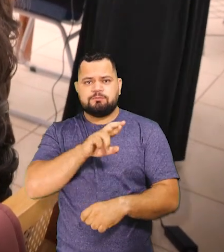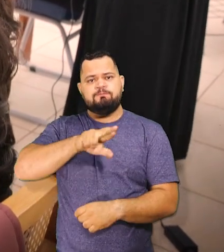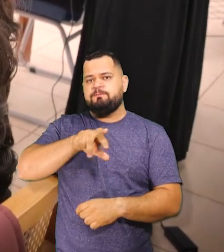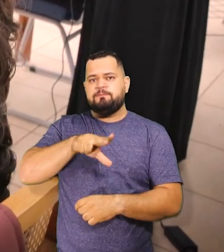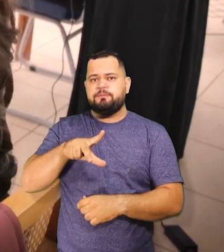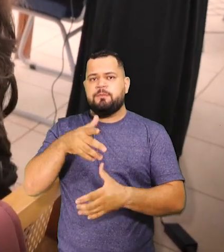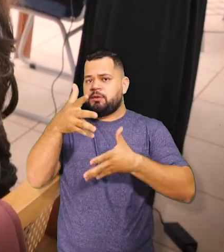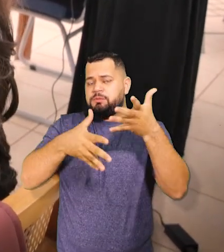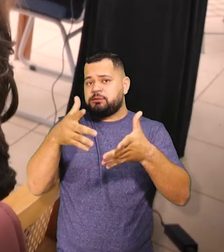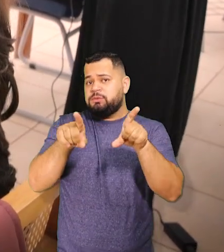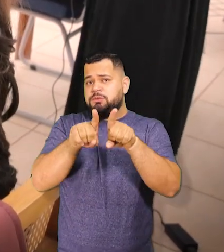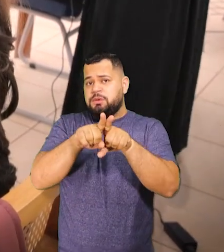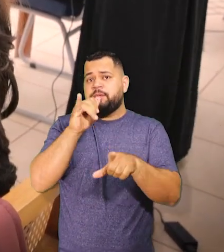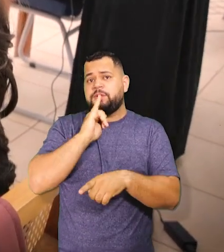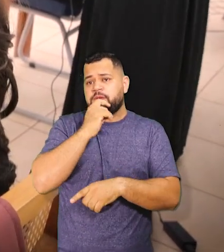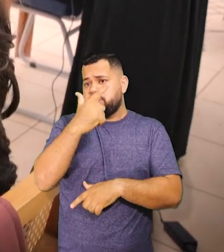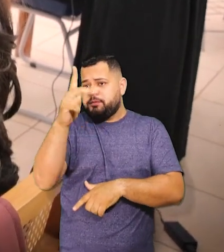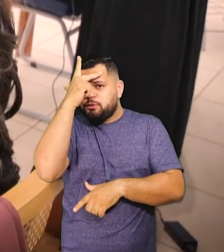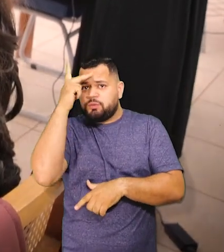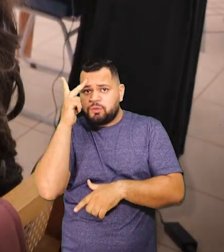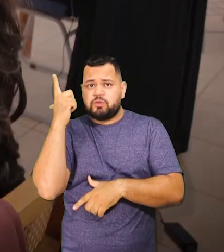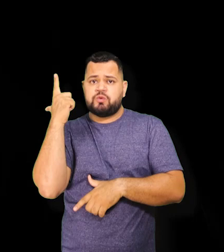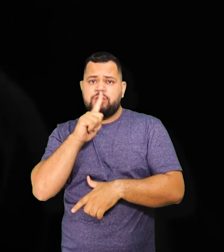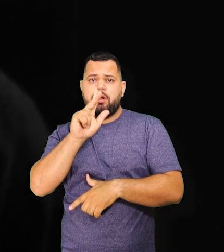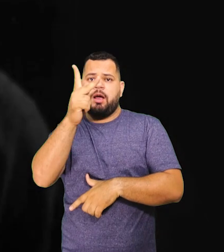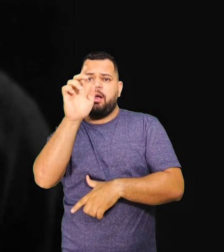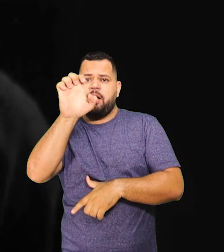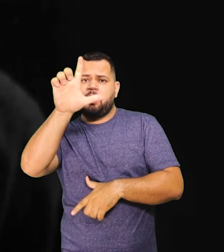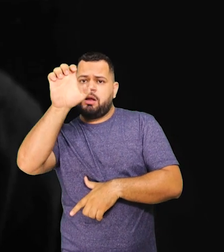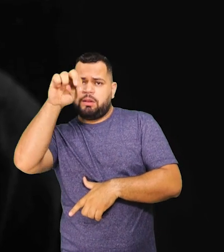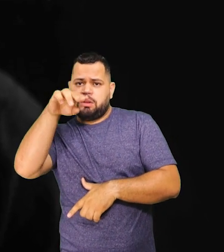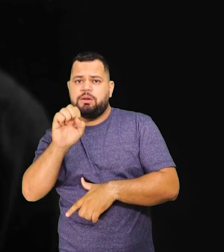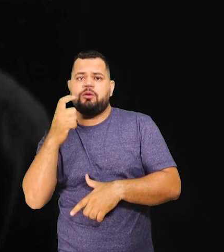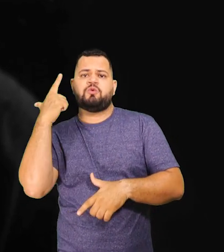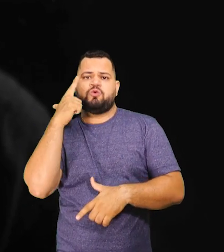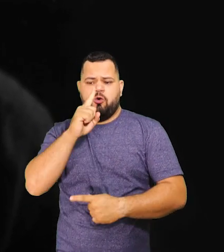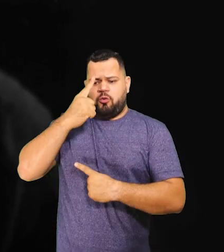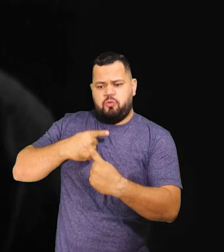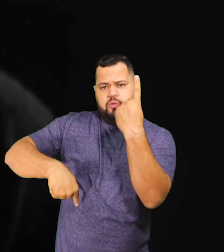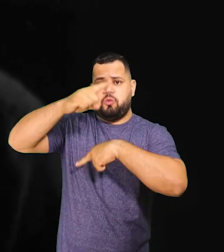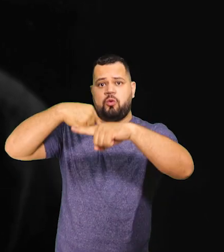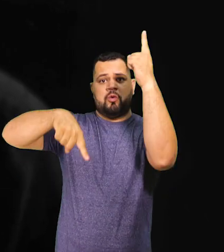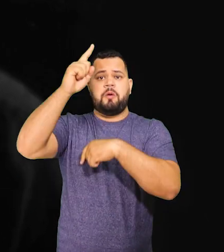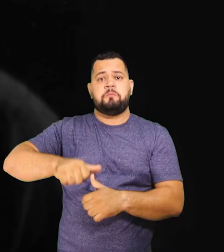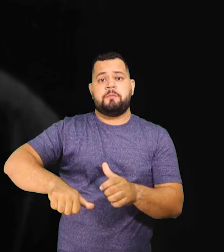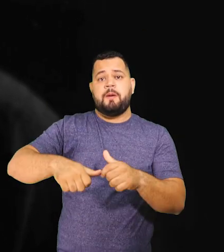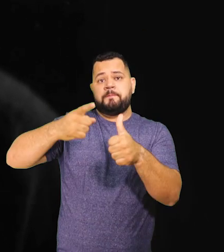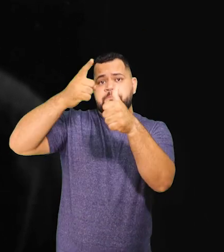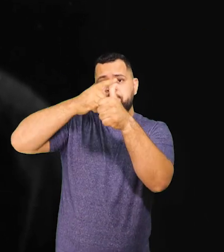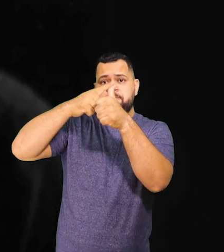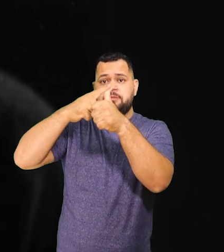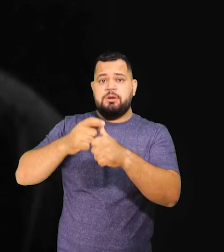Libras. Nós temos exemplos de pessoas que superaram, como Ellen Kelly, que foi uma pessoa que superou, foi a primeira surda cega